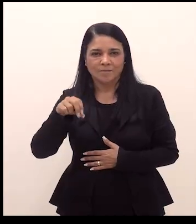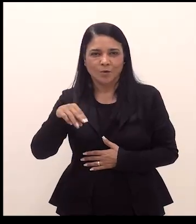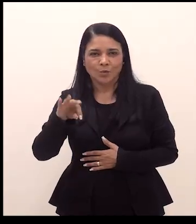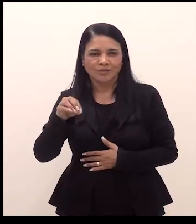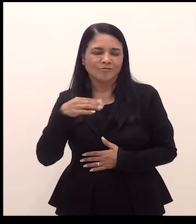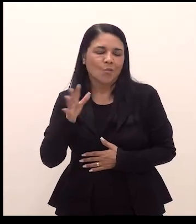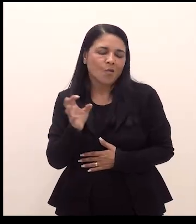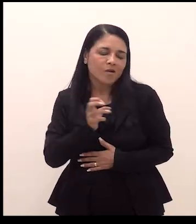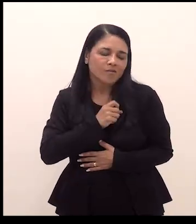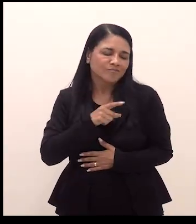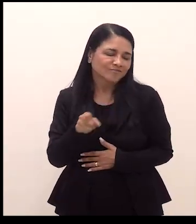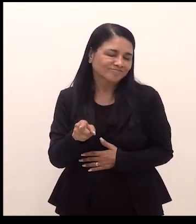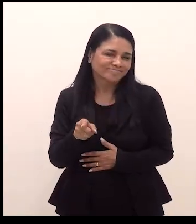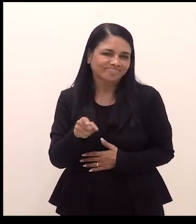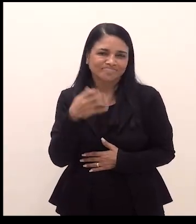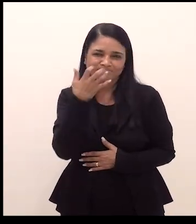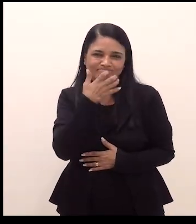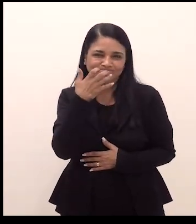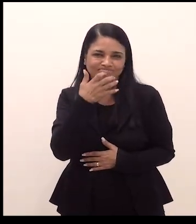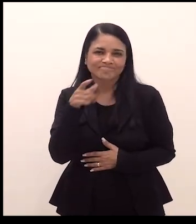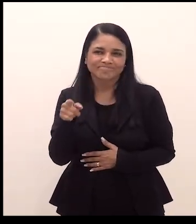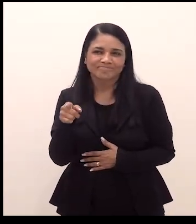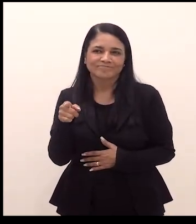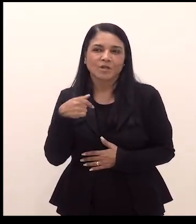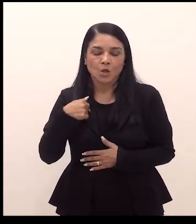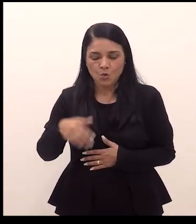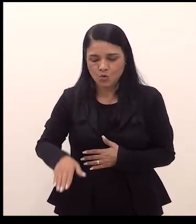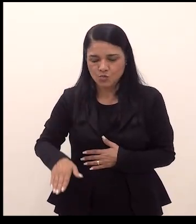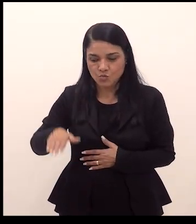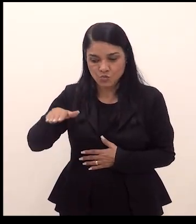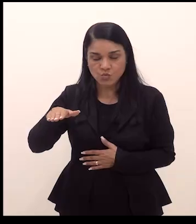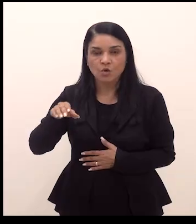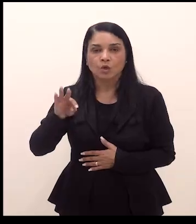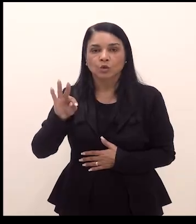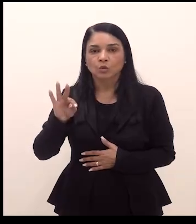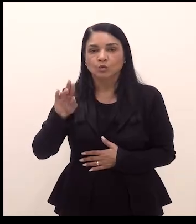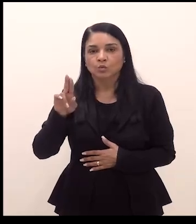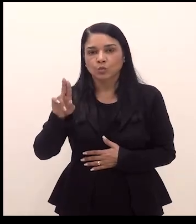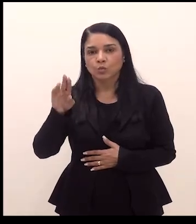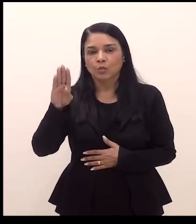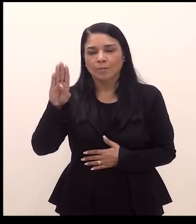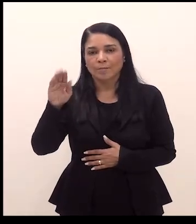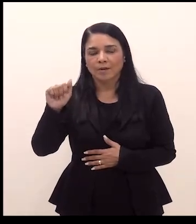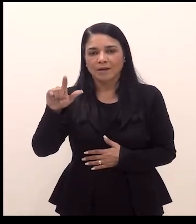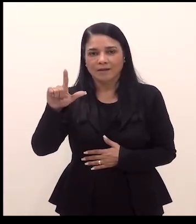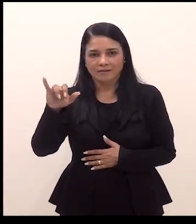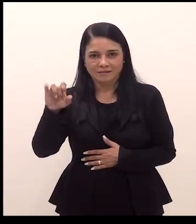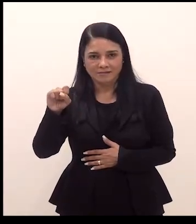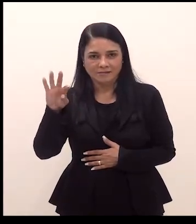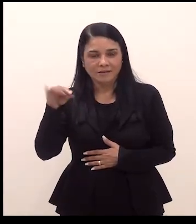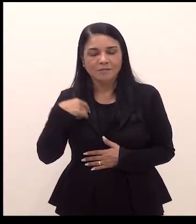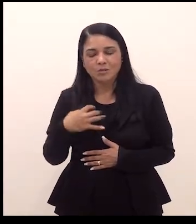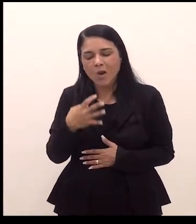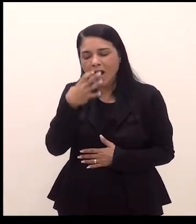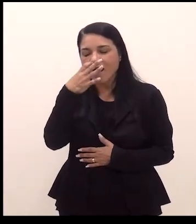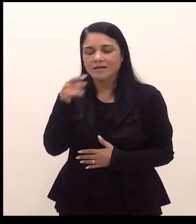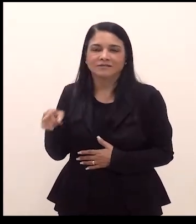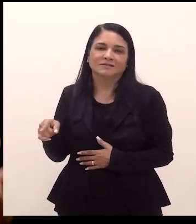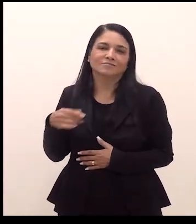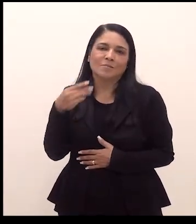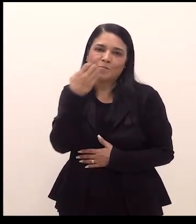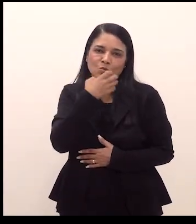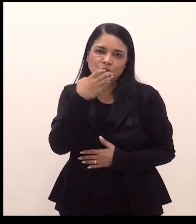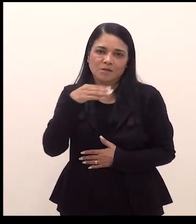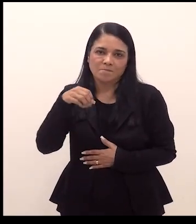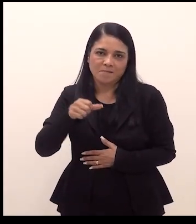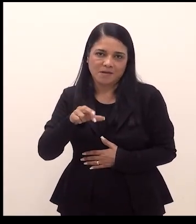Marisa Monte. Eu sou louco por Marisa. Uhum. Não só por causa dos tribalistas, fui uma criança que cresceu ouvindo tribalistas, mas